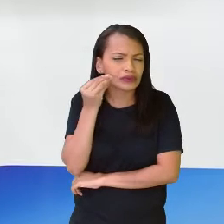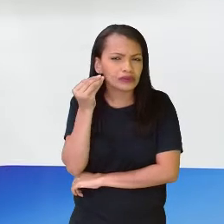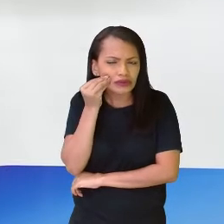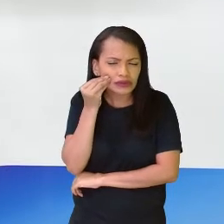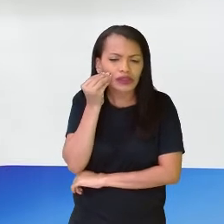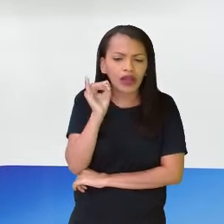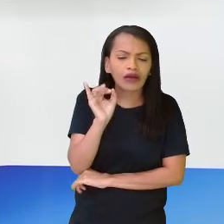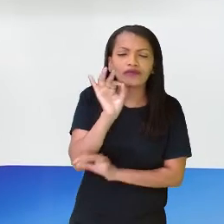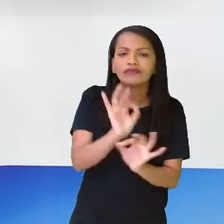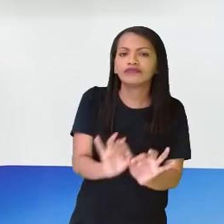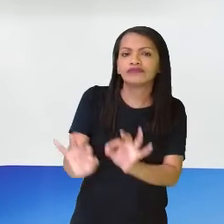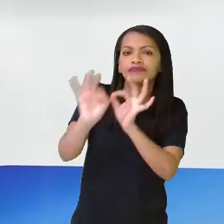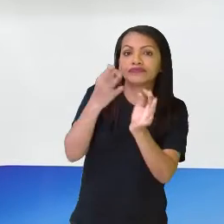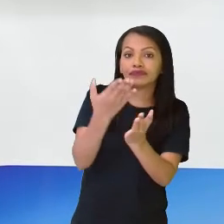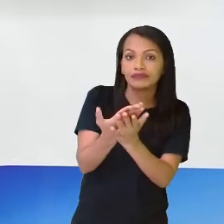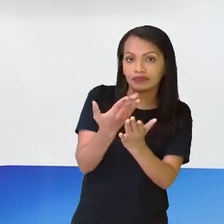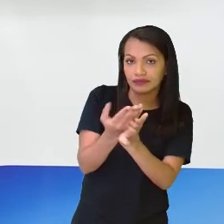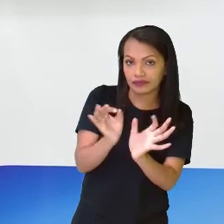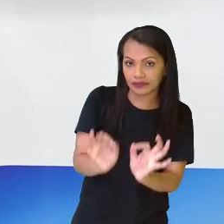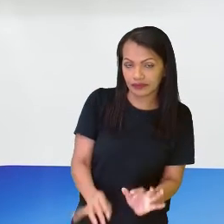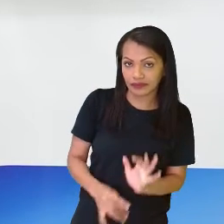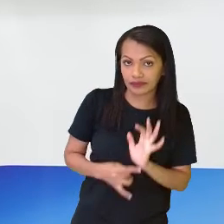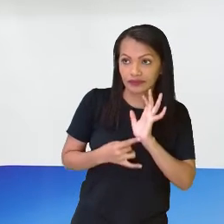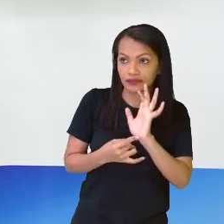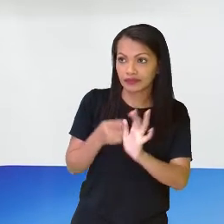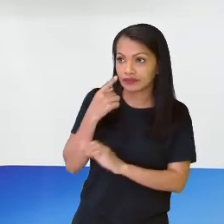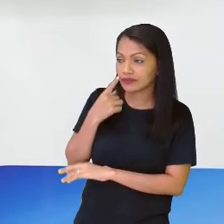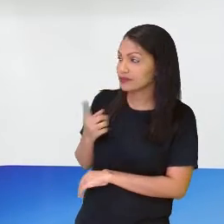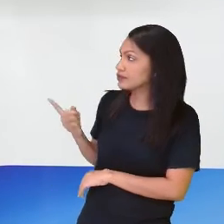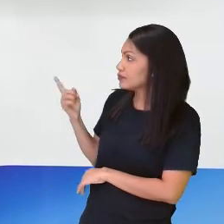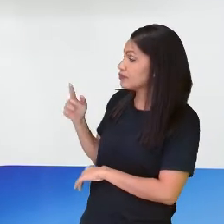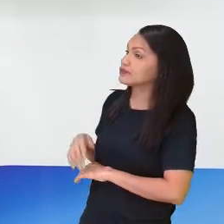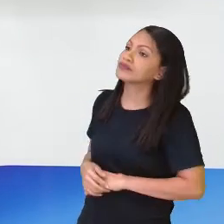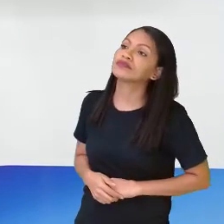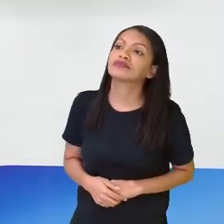quiser para não esquecer. Nós temos a apresentação, o